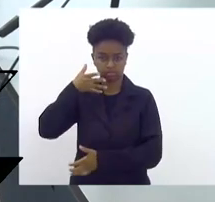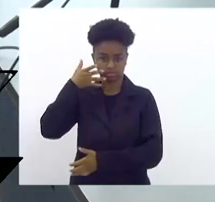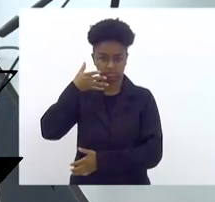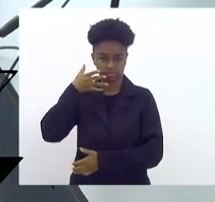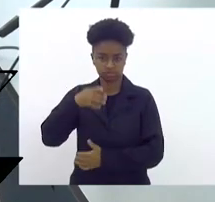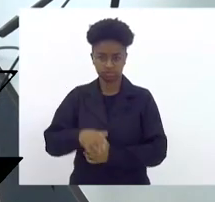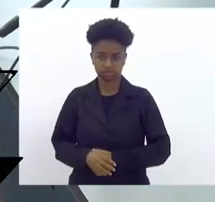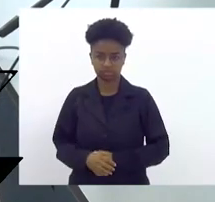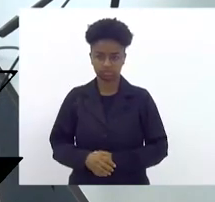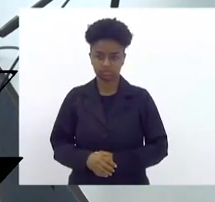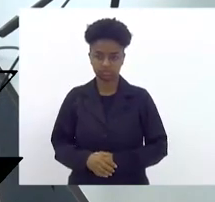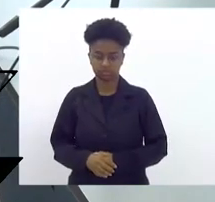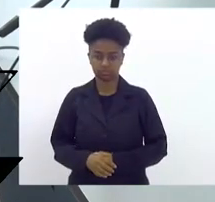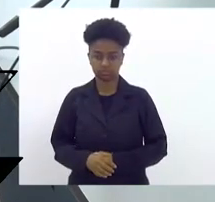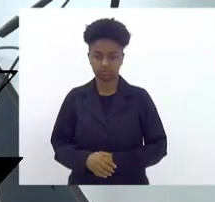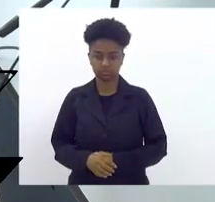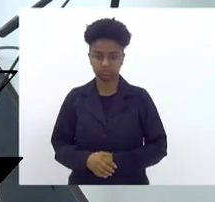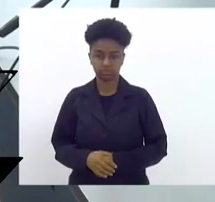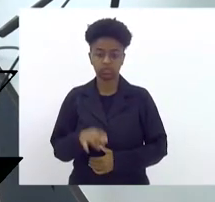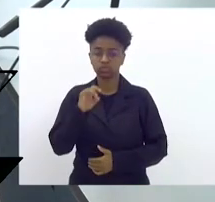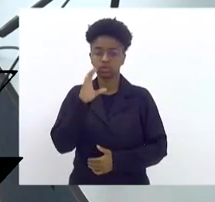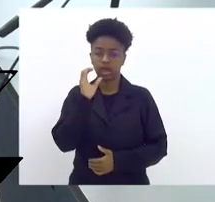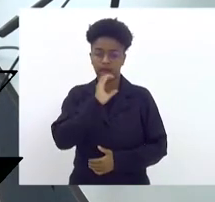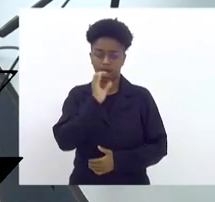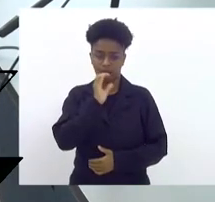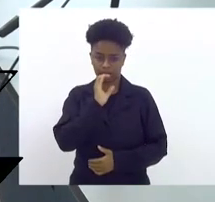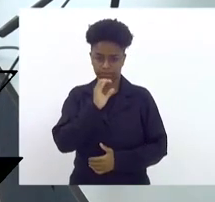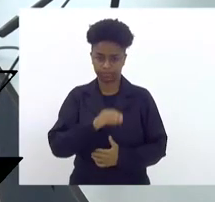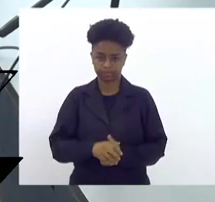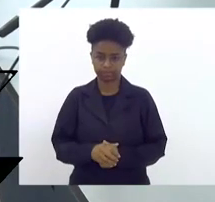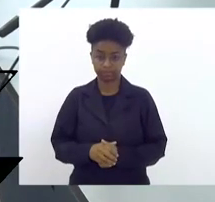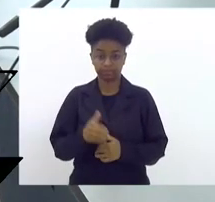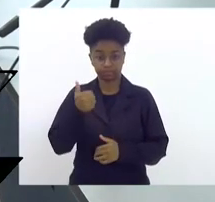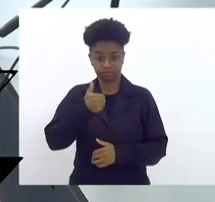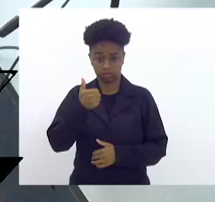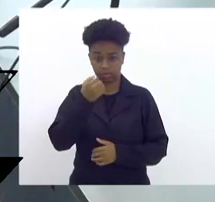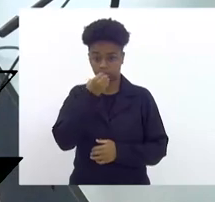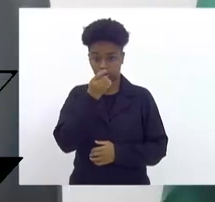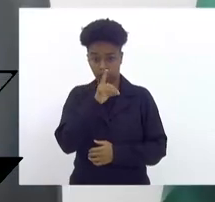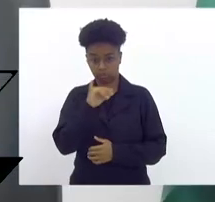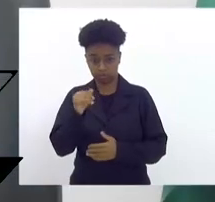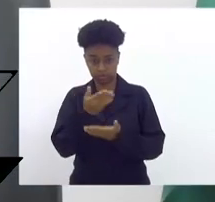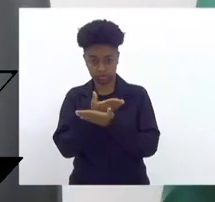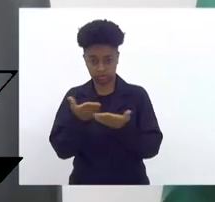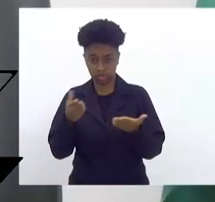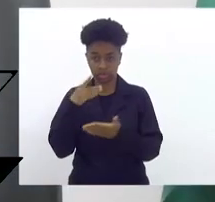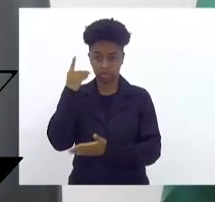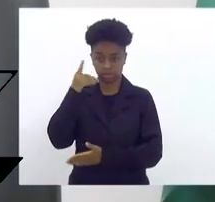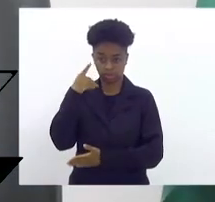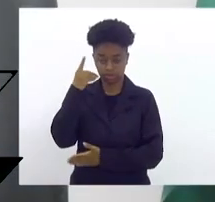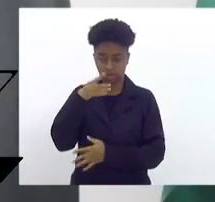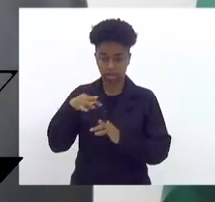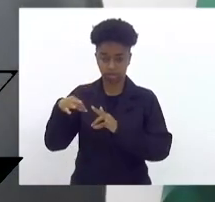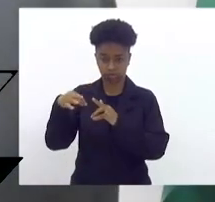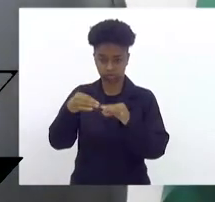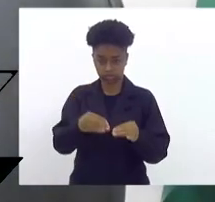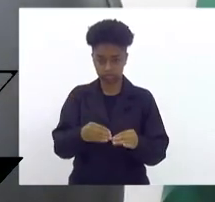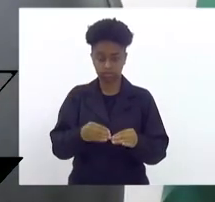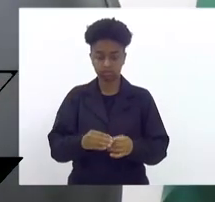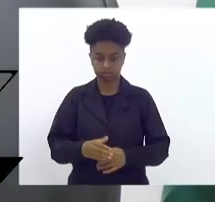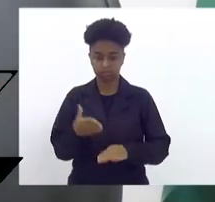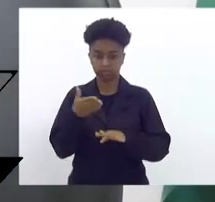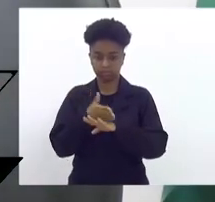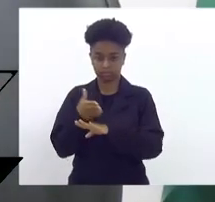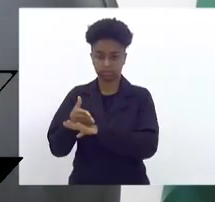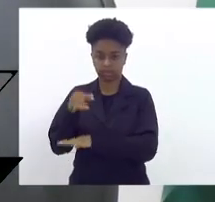considerações muito rapidamente presidenta Primeiramente Bom dia aos deputados e deputados que estão